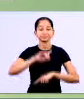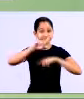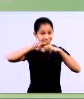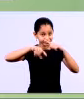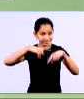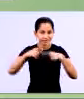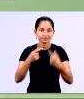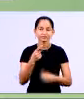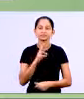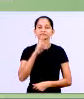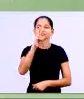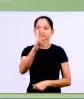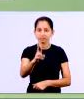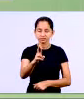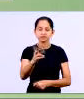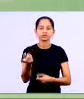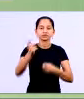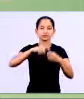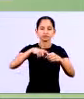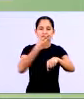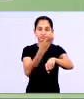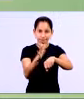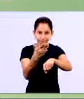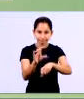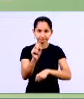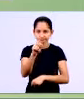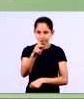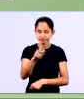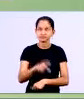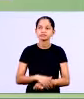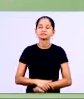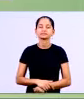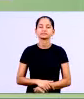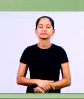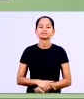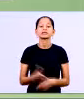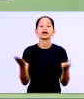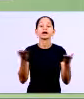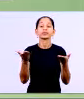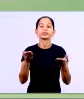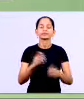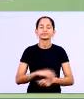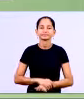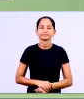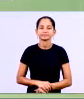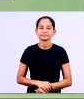a gente vai retomar com o exercício essas mudanças. Professora Tayane, e aqui?